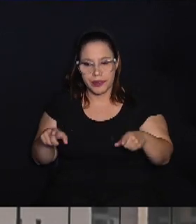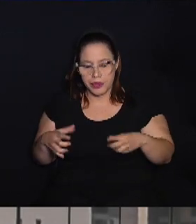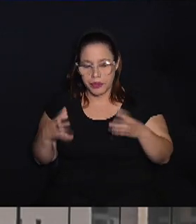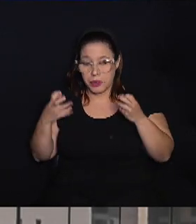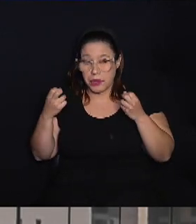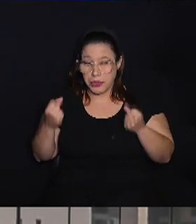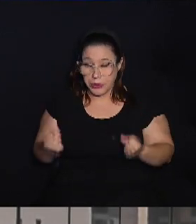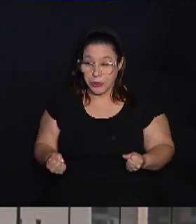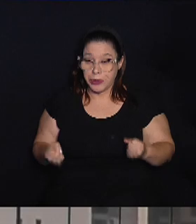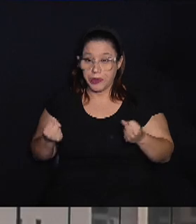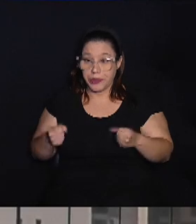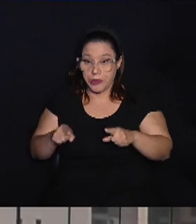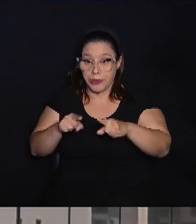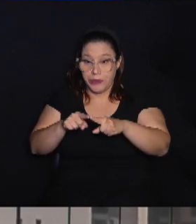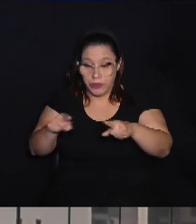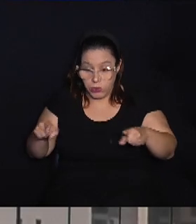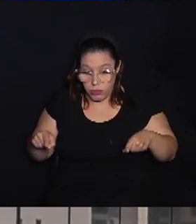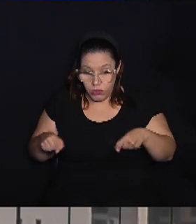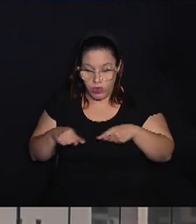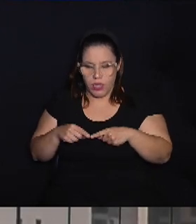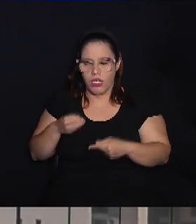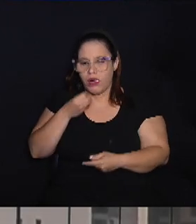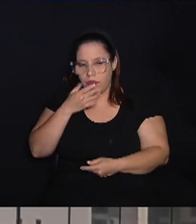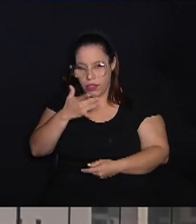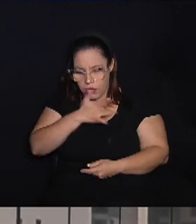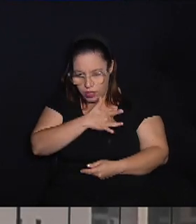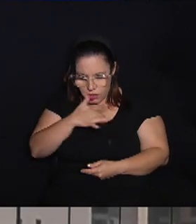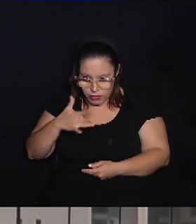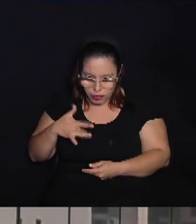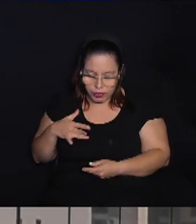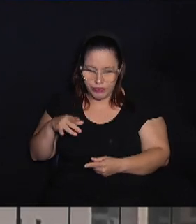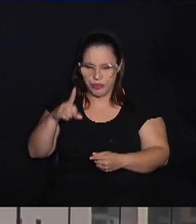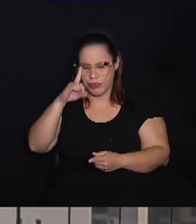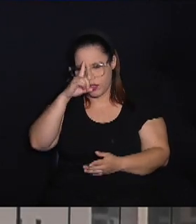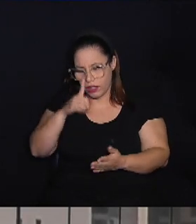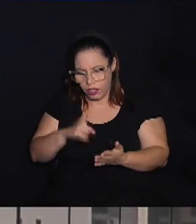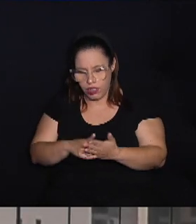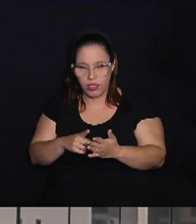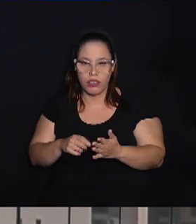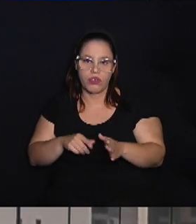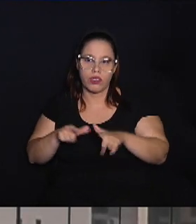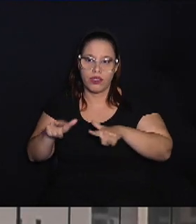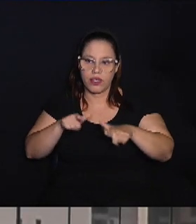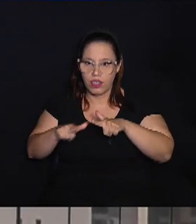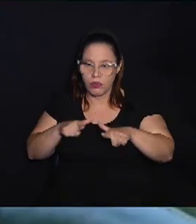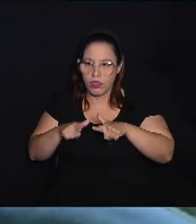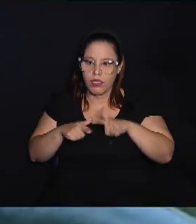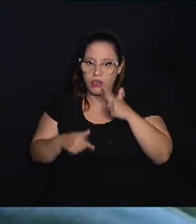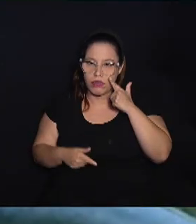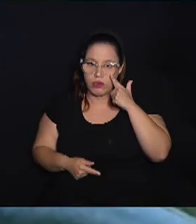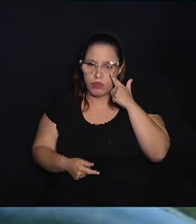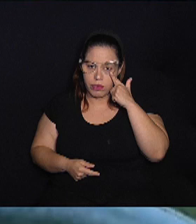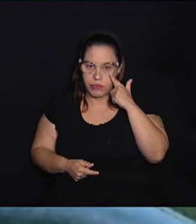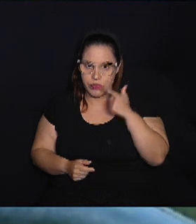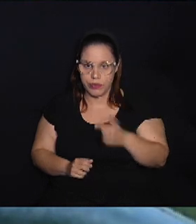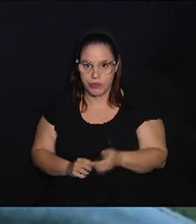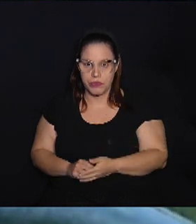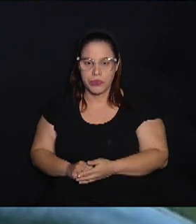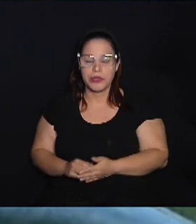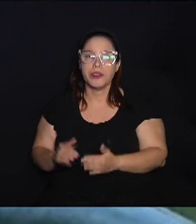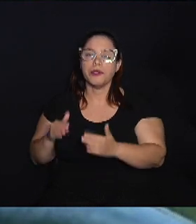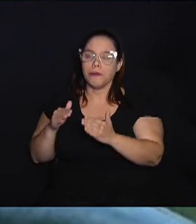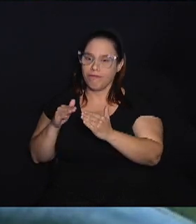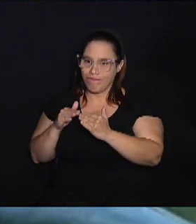na infraestrutura, para que eles tenham saúde, tenham dignidade ali no seu ofício, né? Com